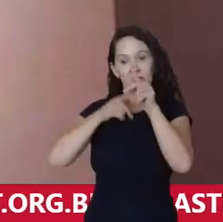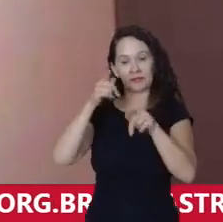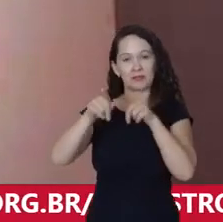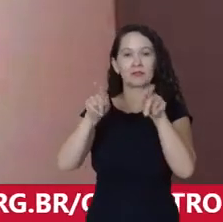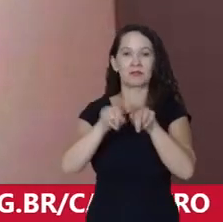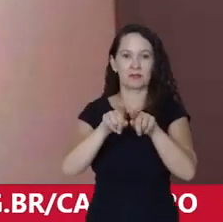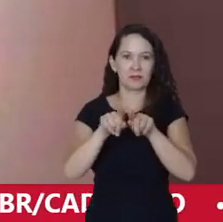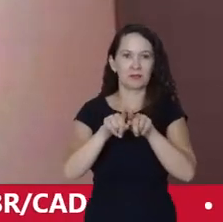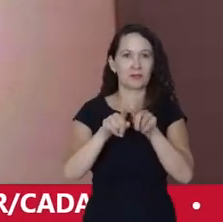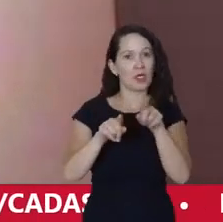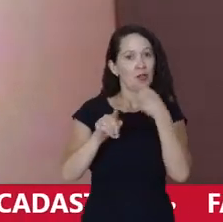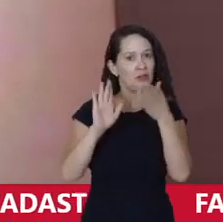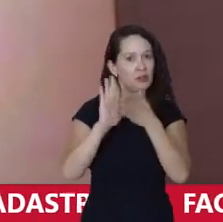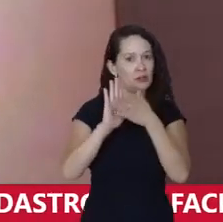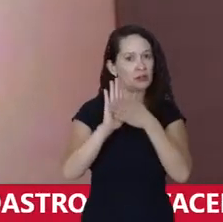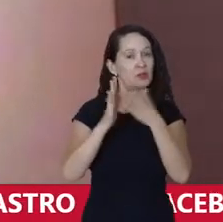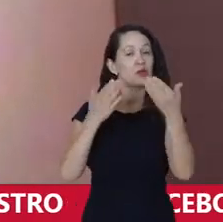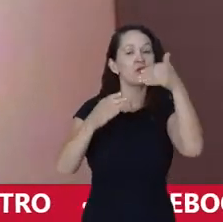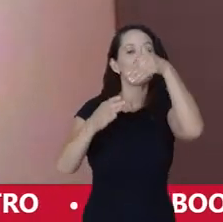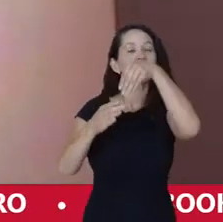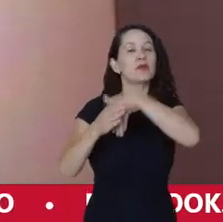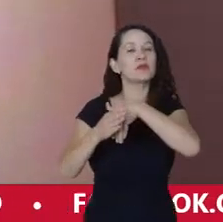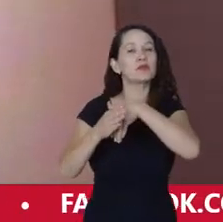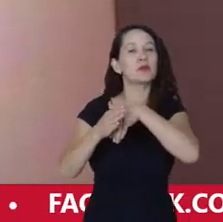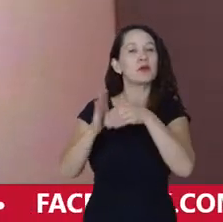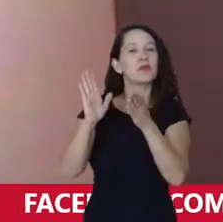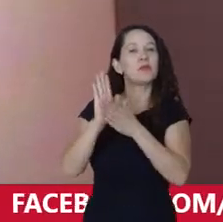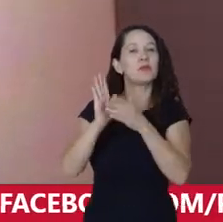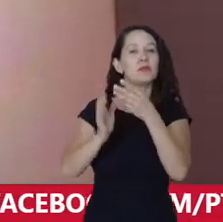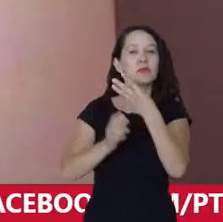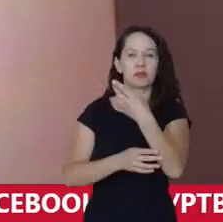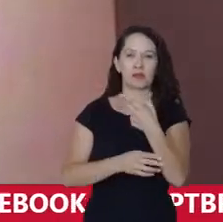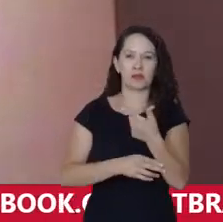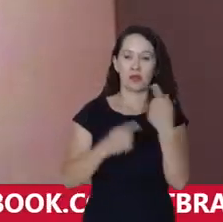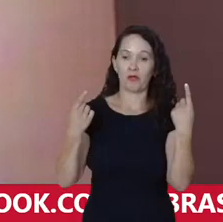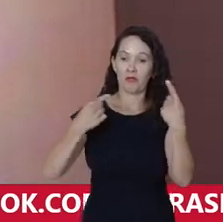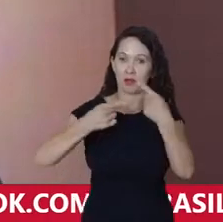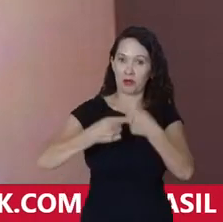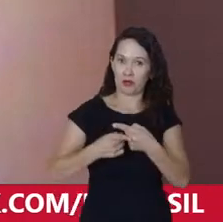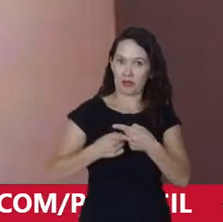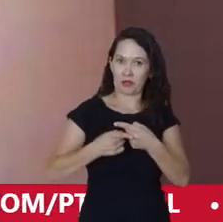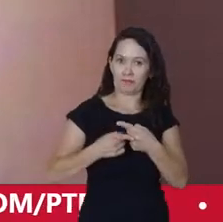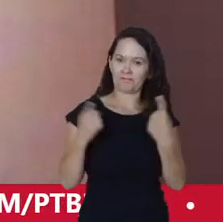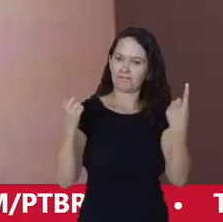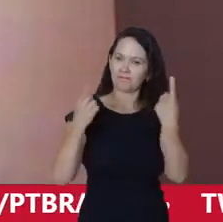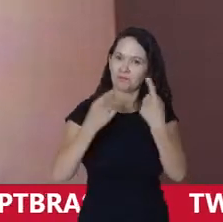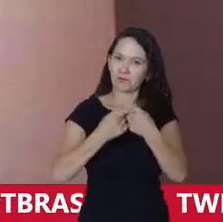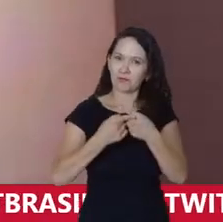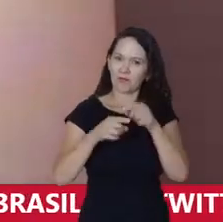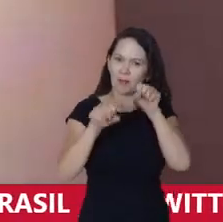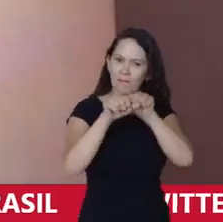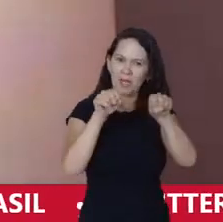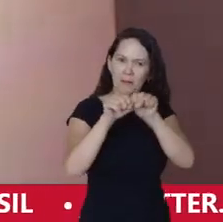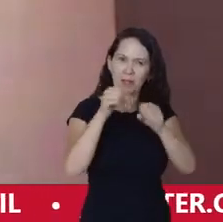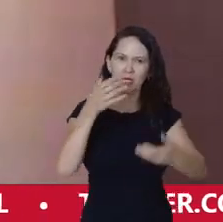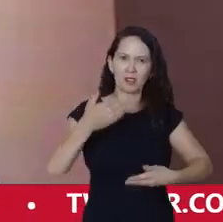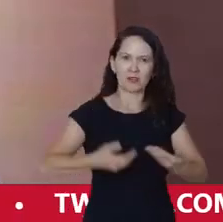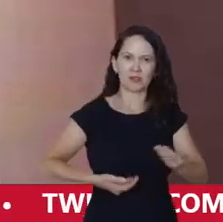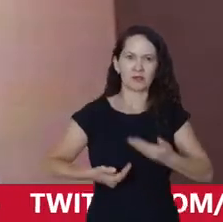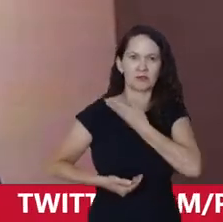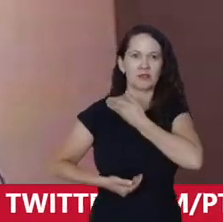população. A nossa campanha é quem votar na PEC 32, né, contra o desmonte do serviço público não